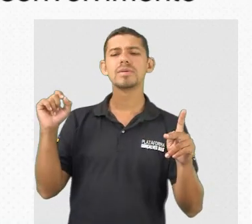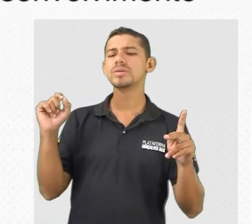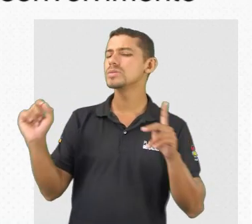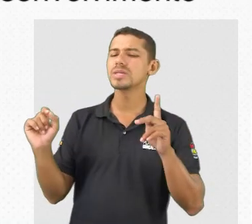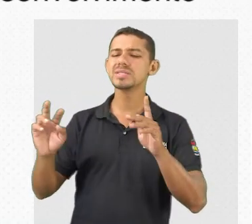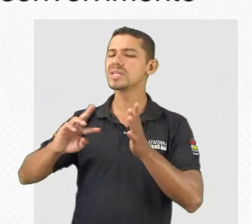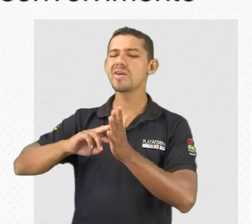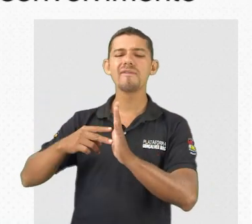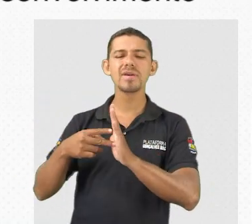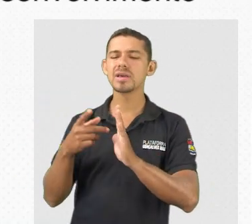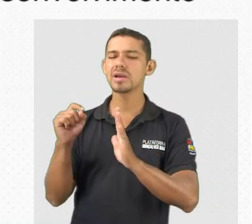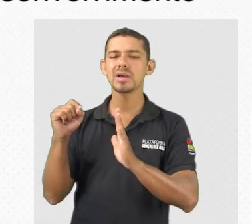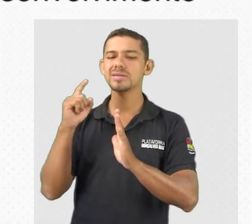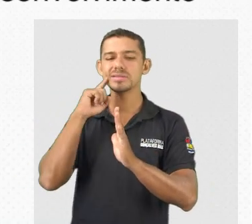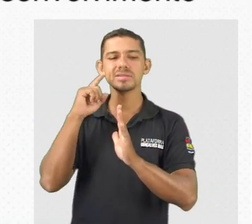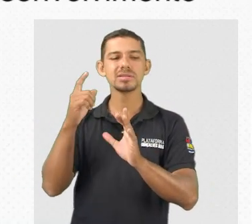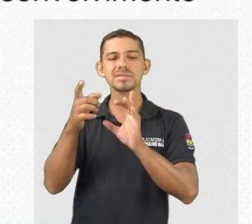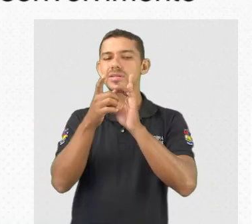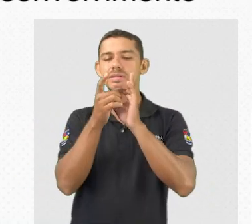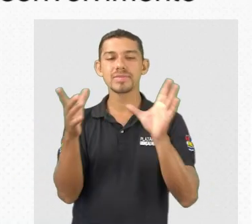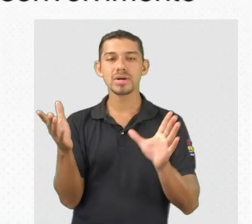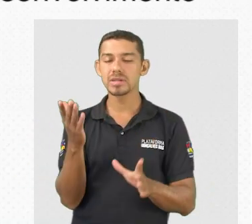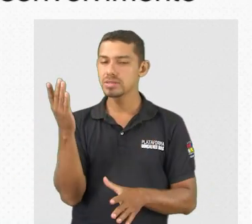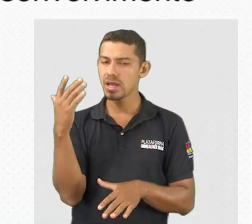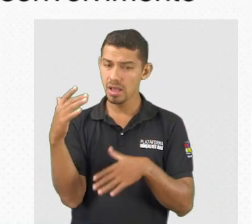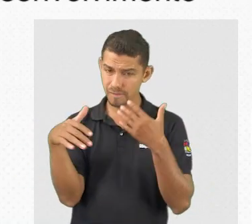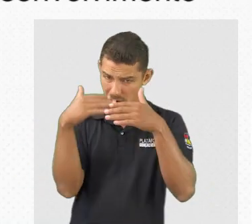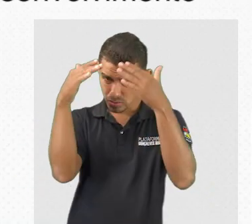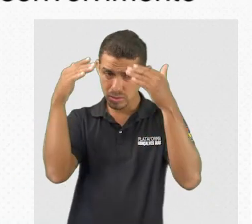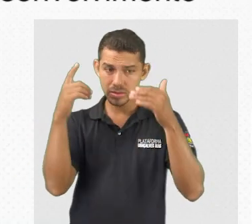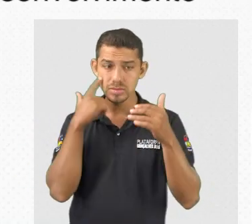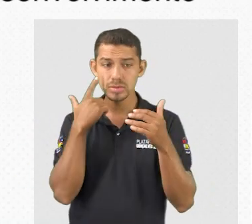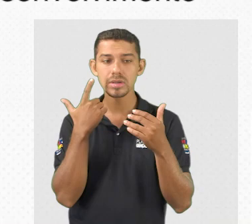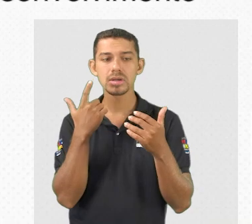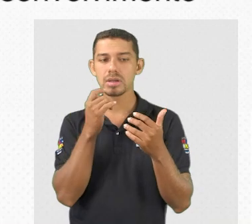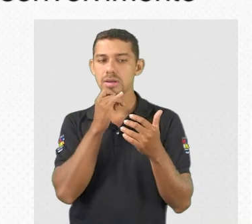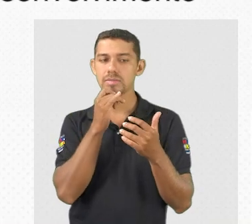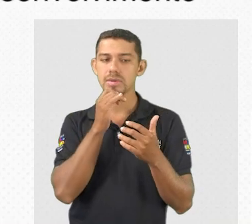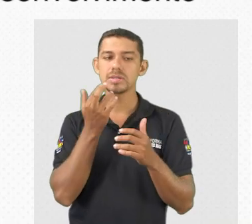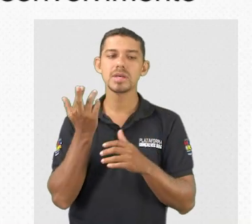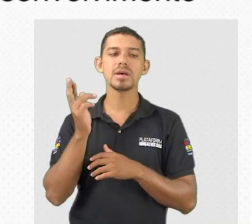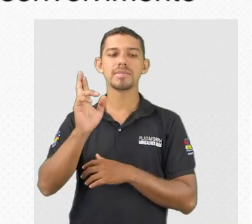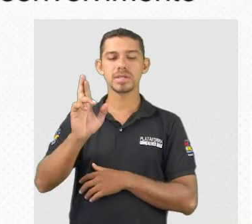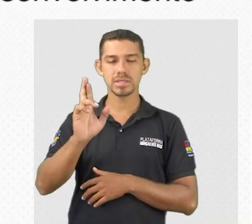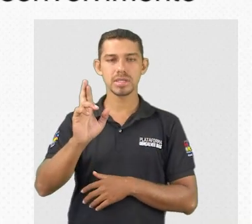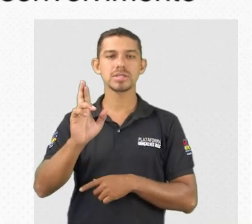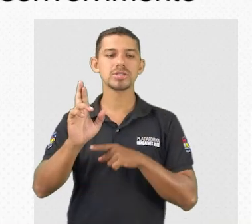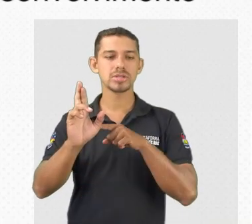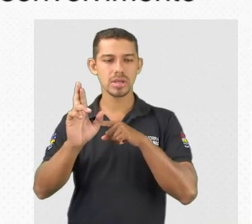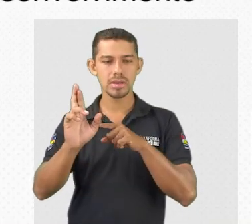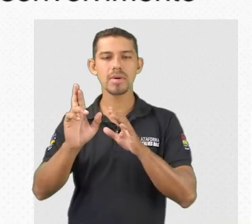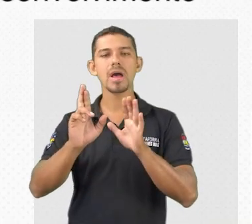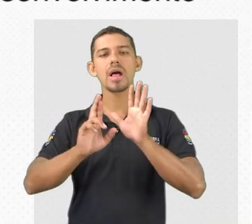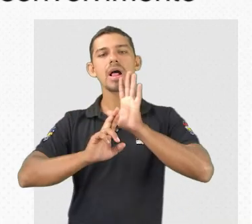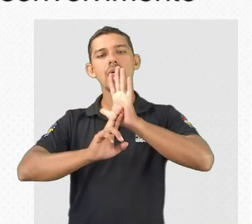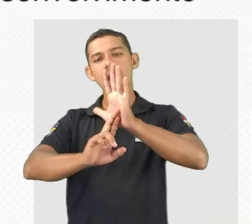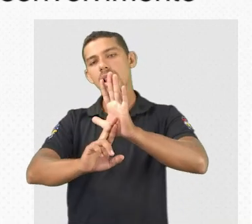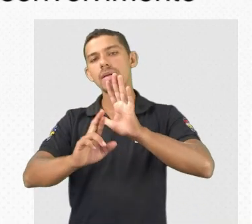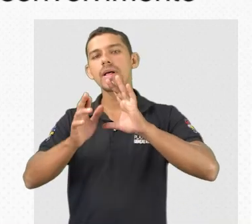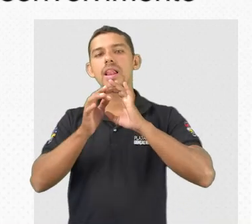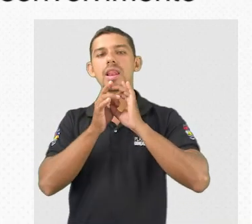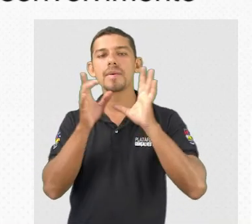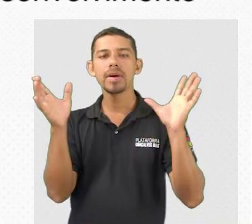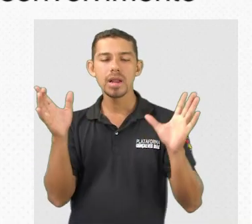ela evoluiu, né, ela se transformou para uma forma mais representativa e uma forma mais liberal? Vejam,